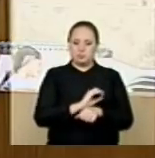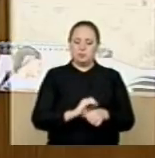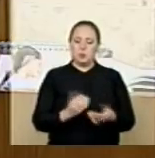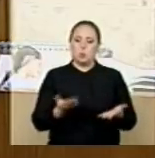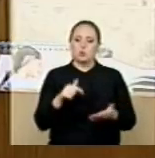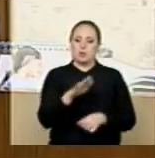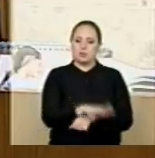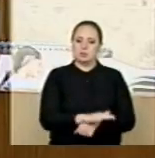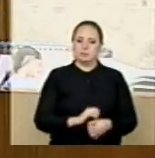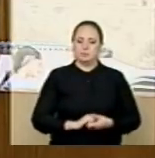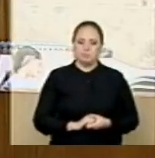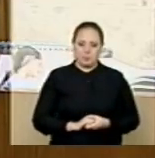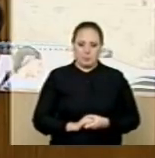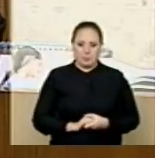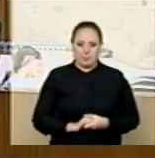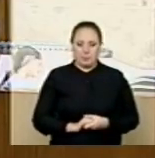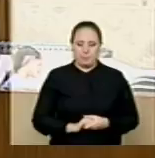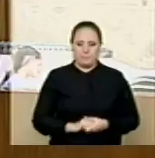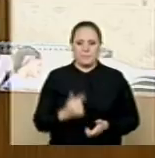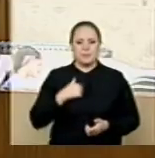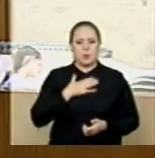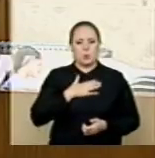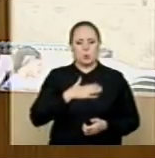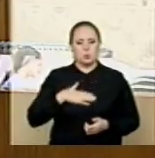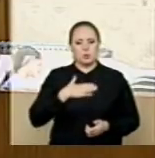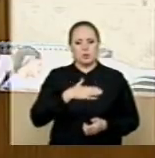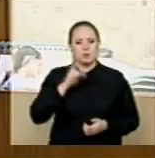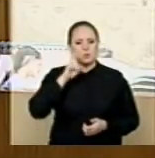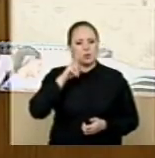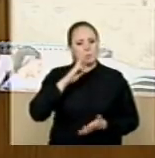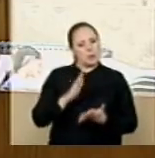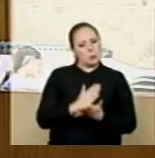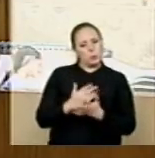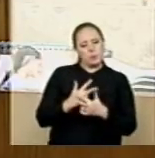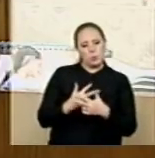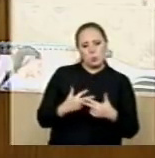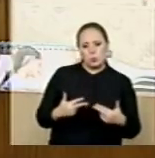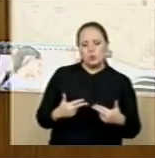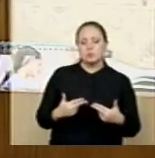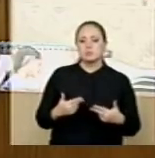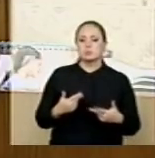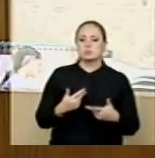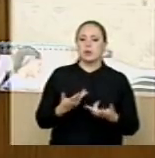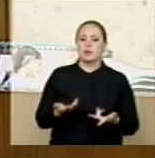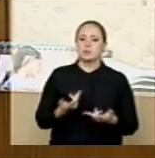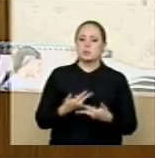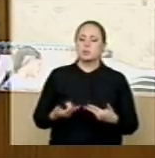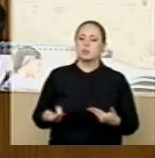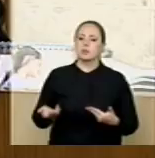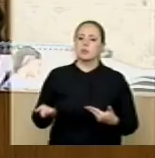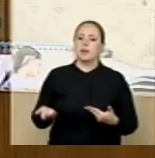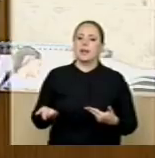tarde. E gostaria de relembrar muito rapidamente os fatos que motivaram a